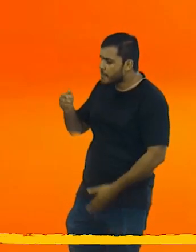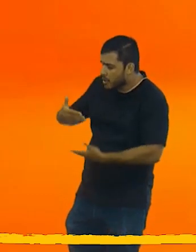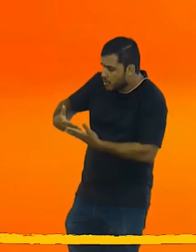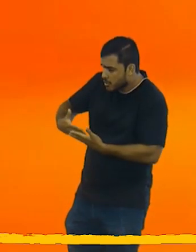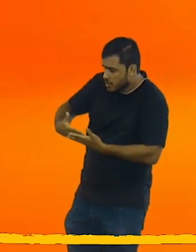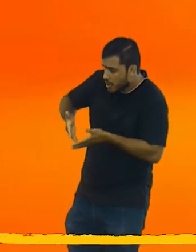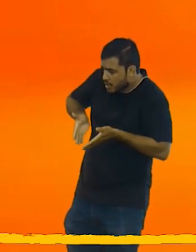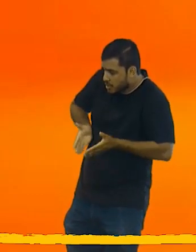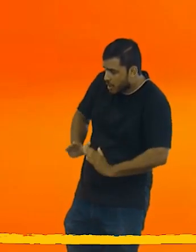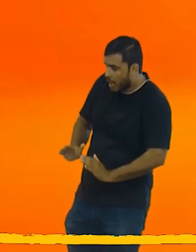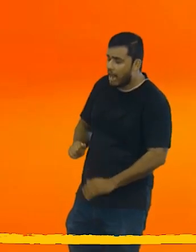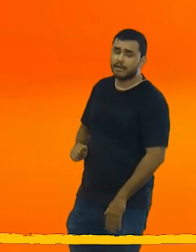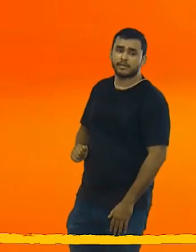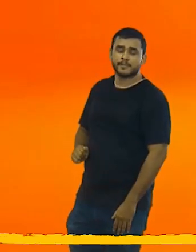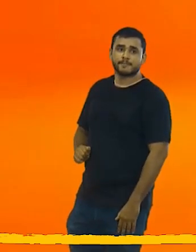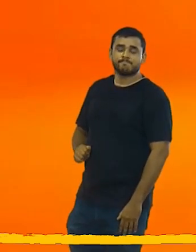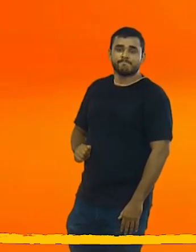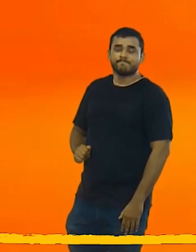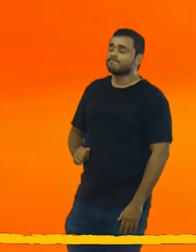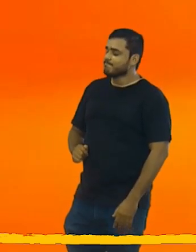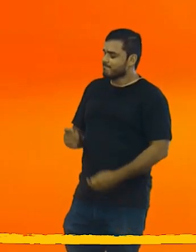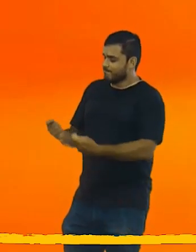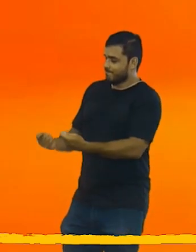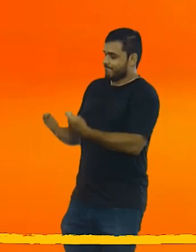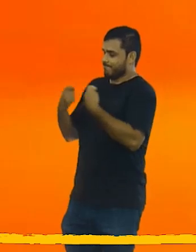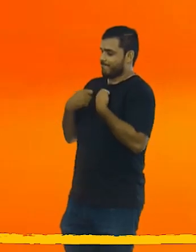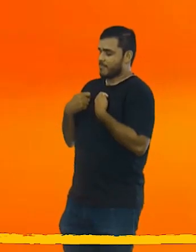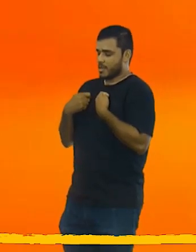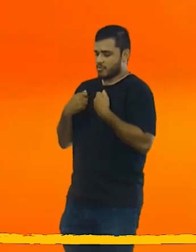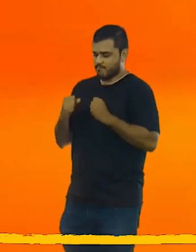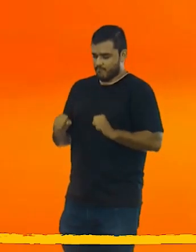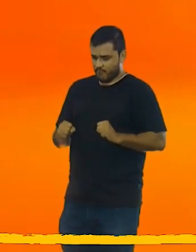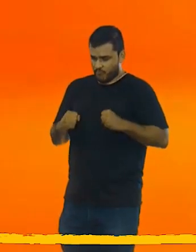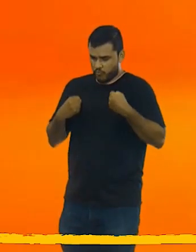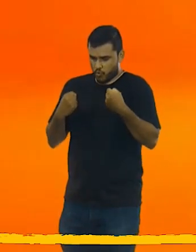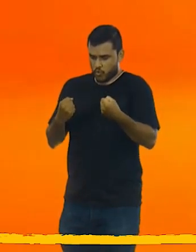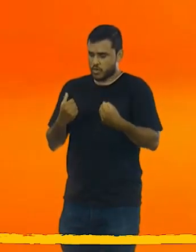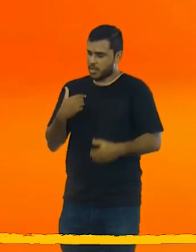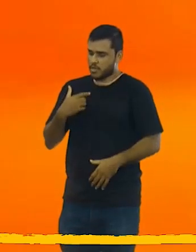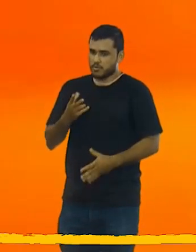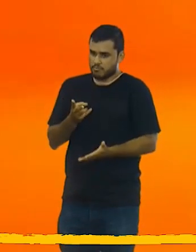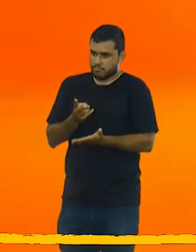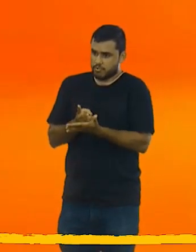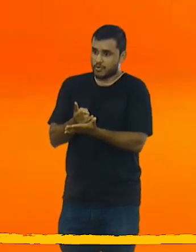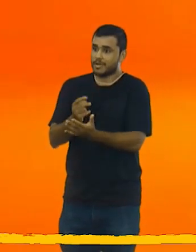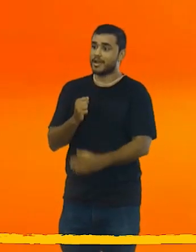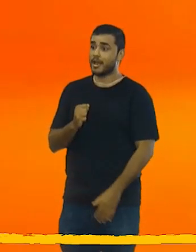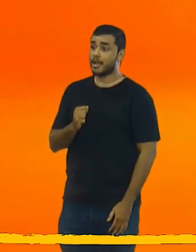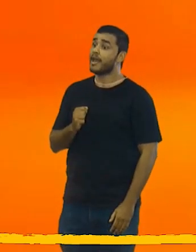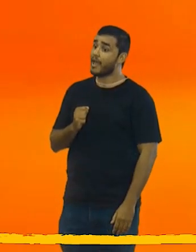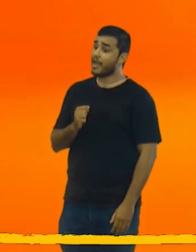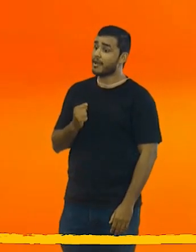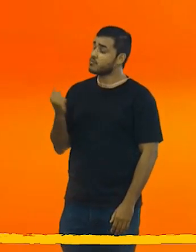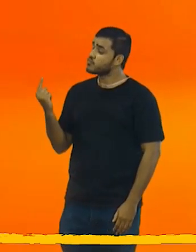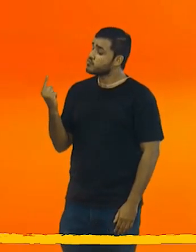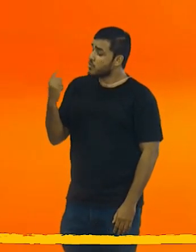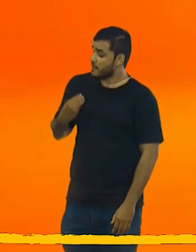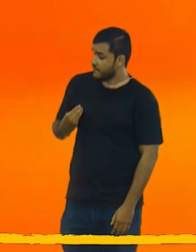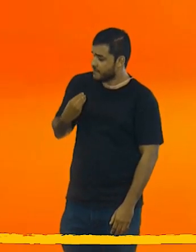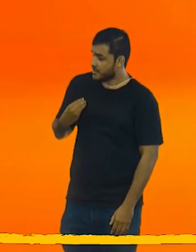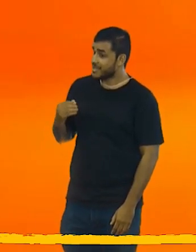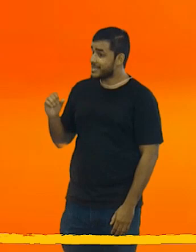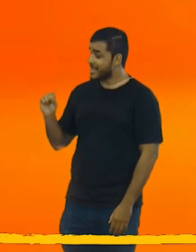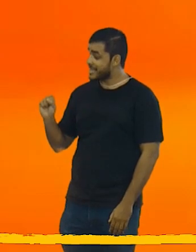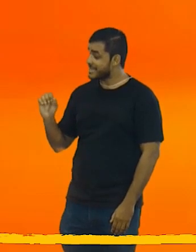em vida, por mais que seja uma vida severina, uma vida